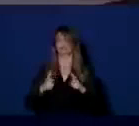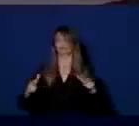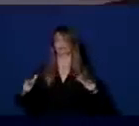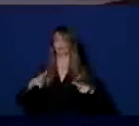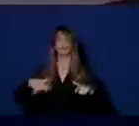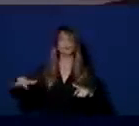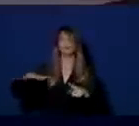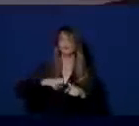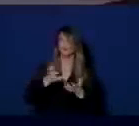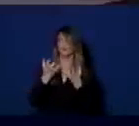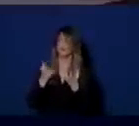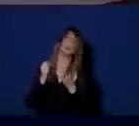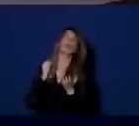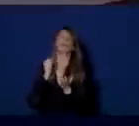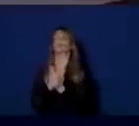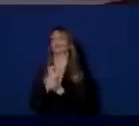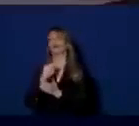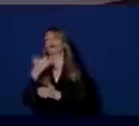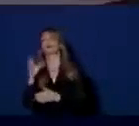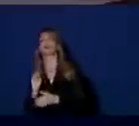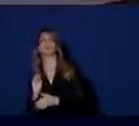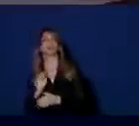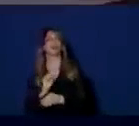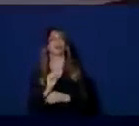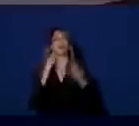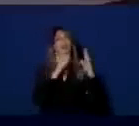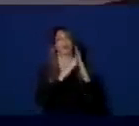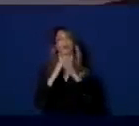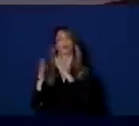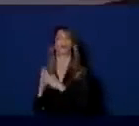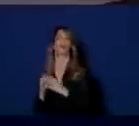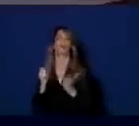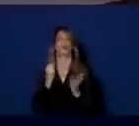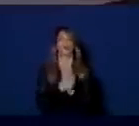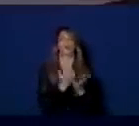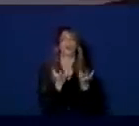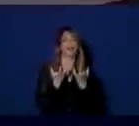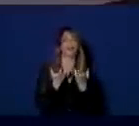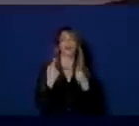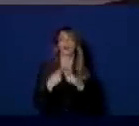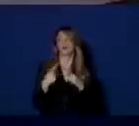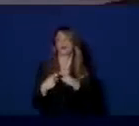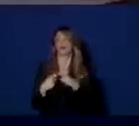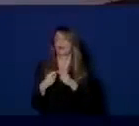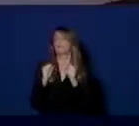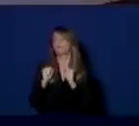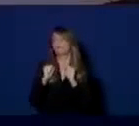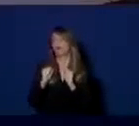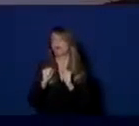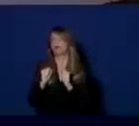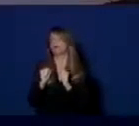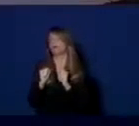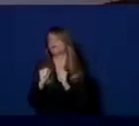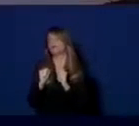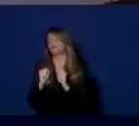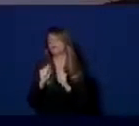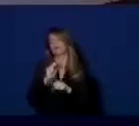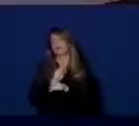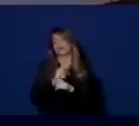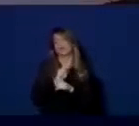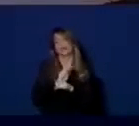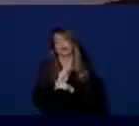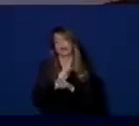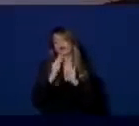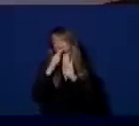hoje quer comprar ação ou imóvel porque é o único jeito de você tentar pegar um resguardo da inflação. Bitcoin,